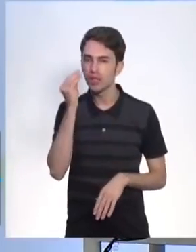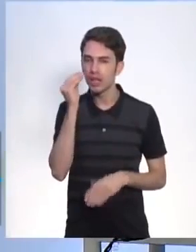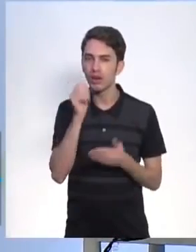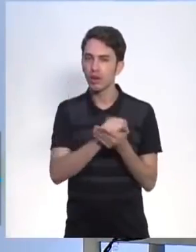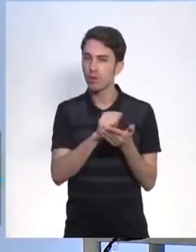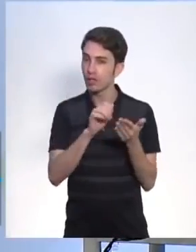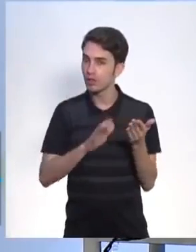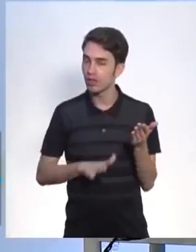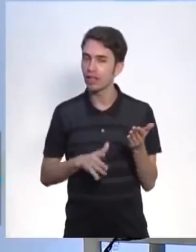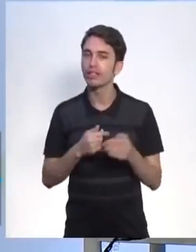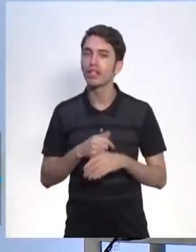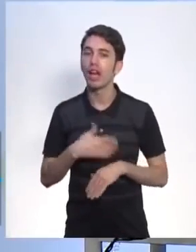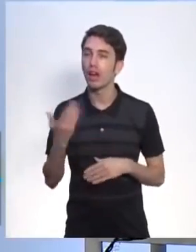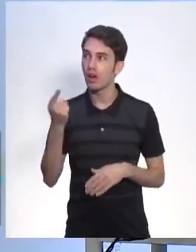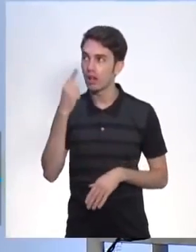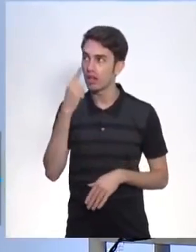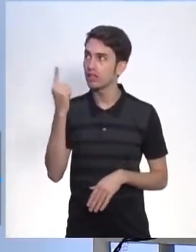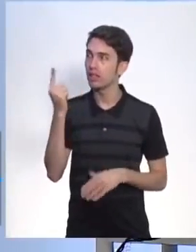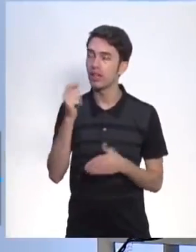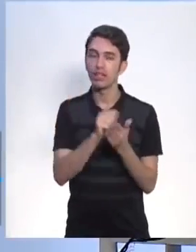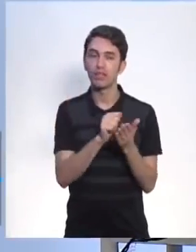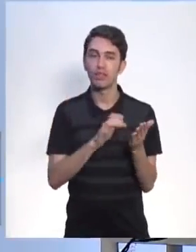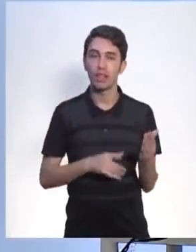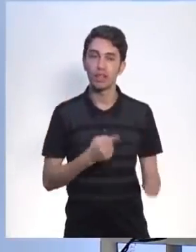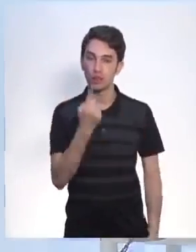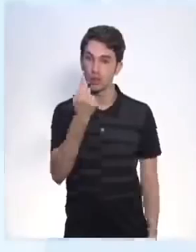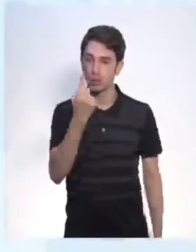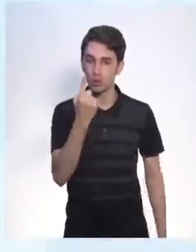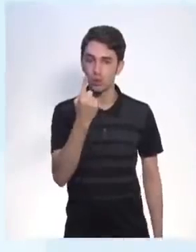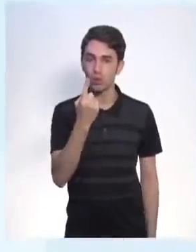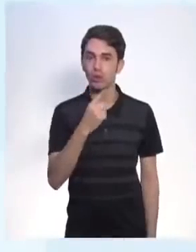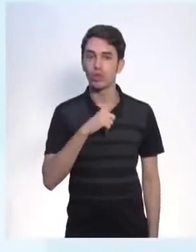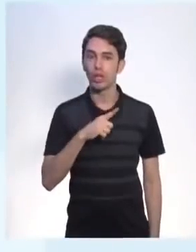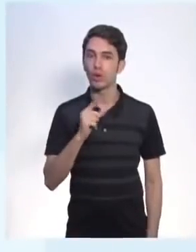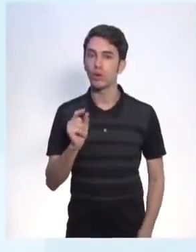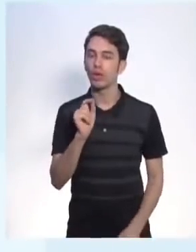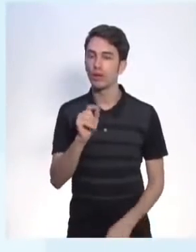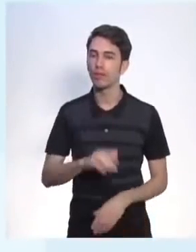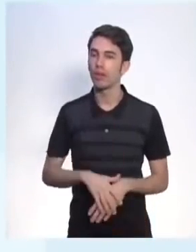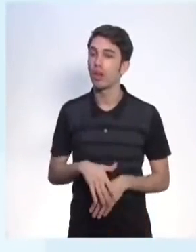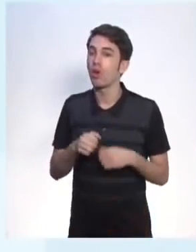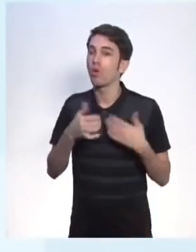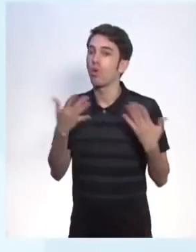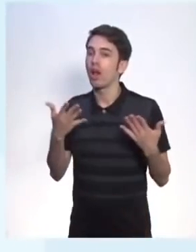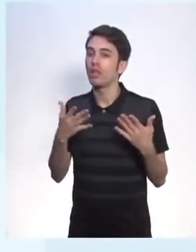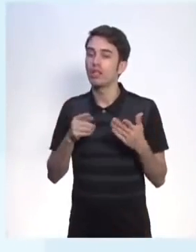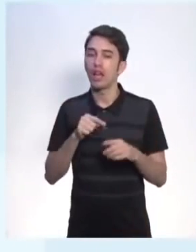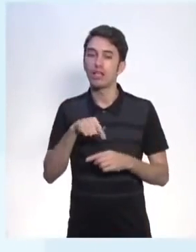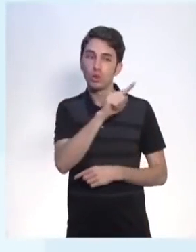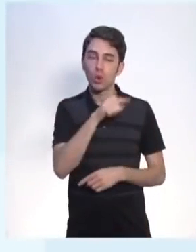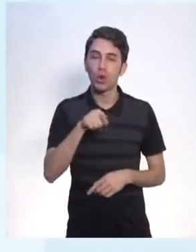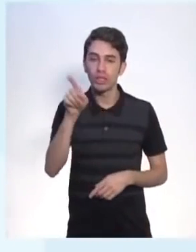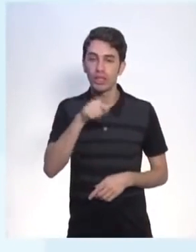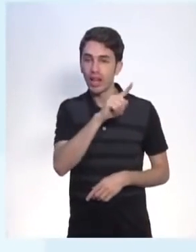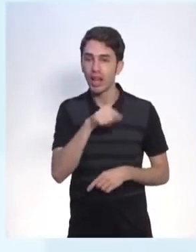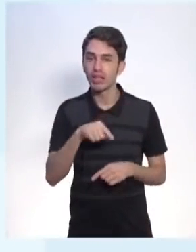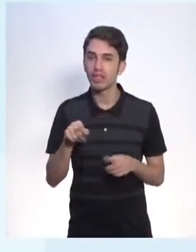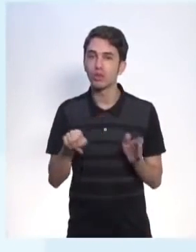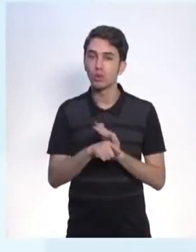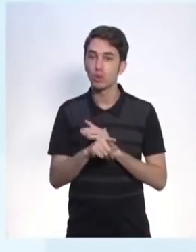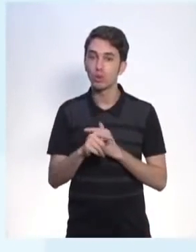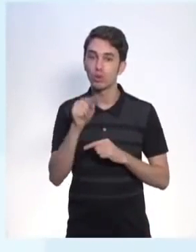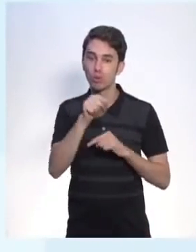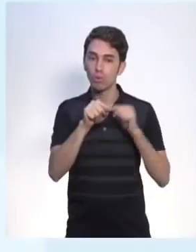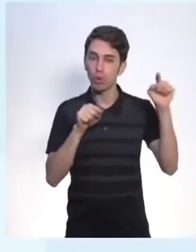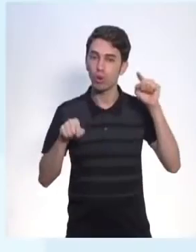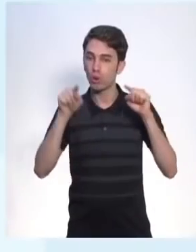exercício. Nessa atividade 1 que vai aparecer aí para vocês, tá assim, ó. Qual as coordenadas... dos pontos dos polígonos. Bem